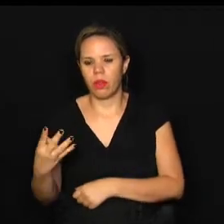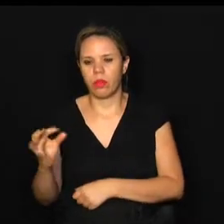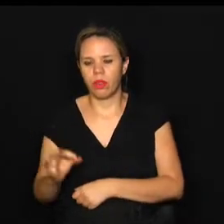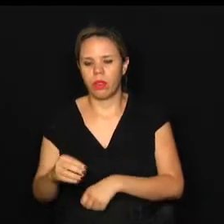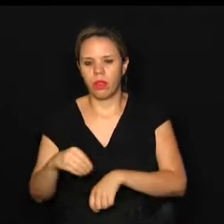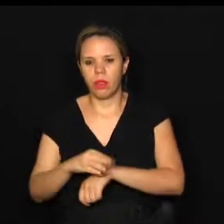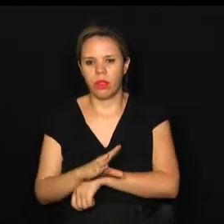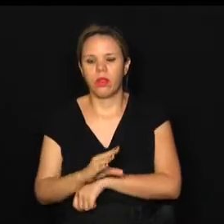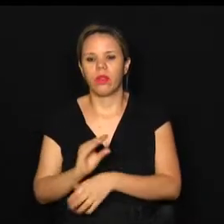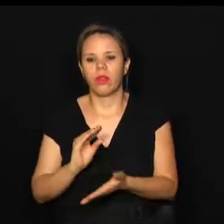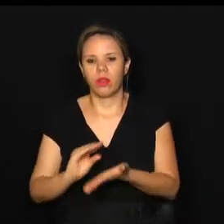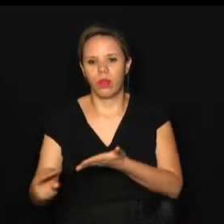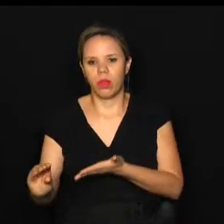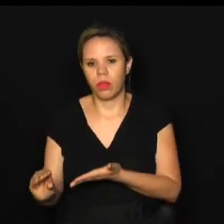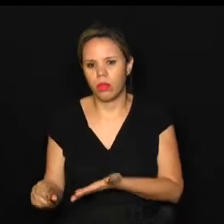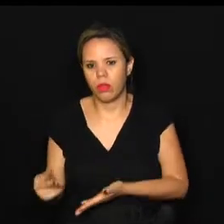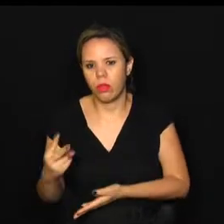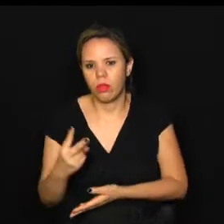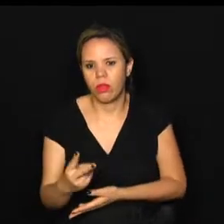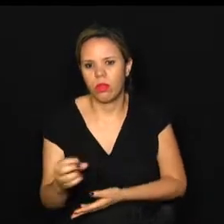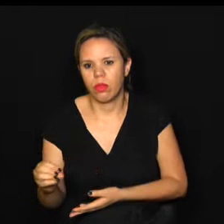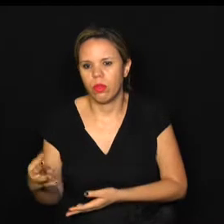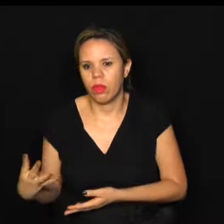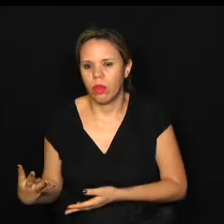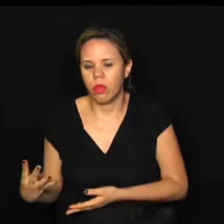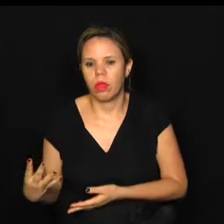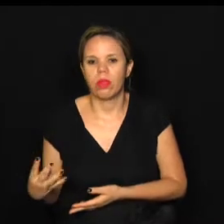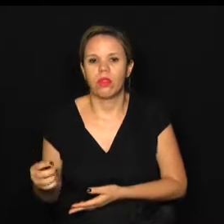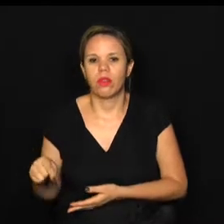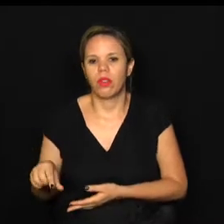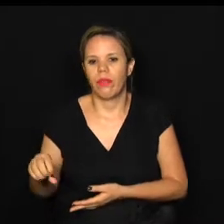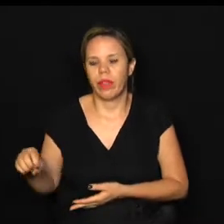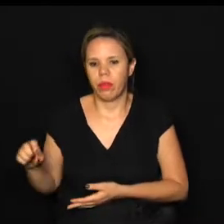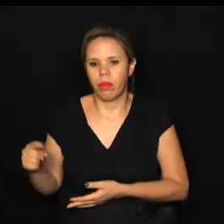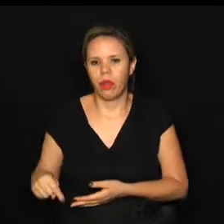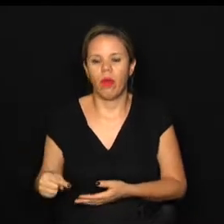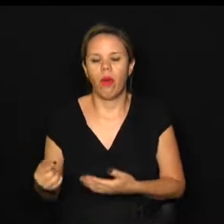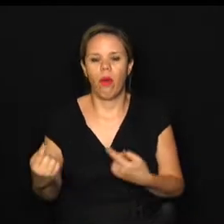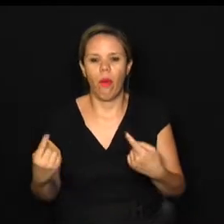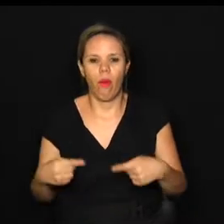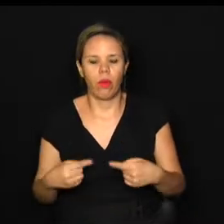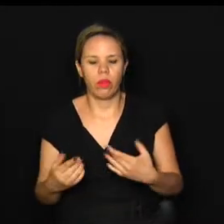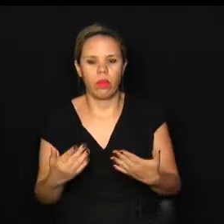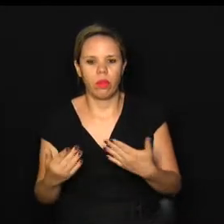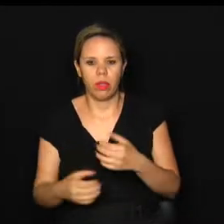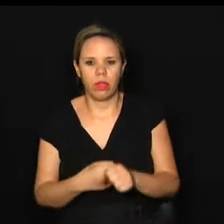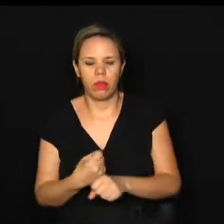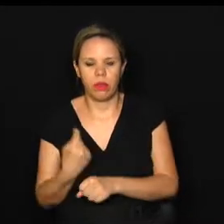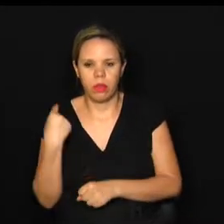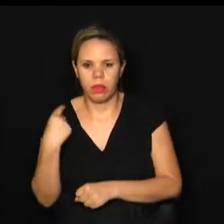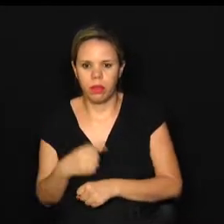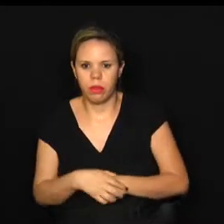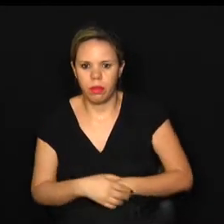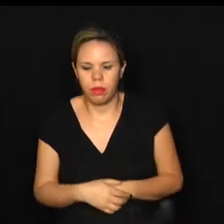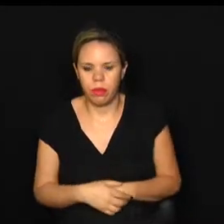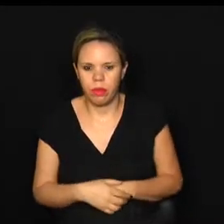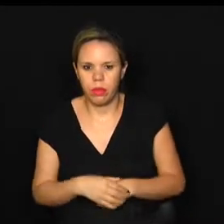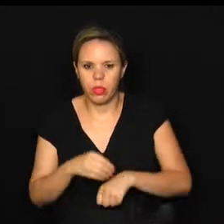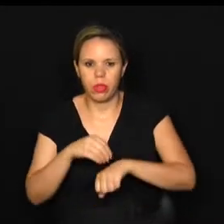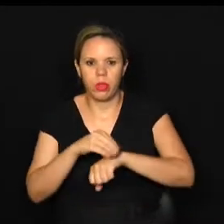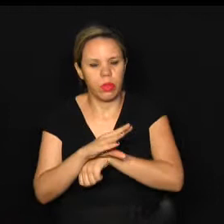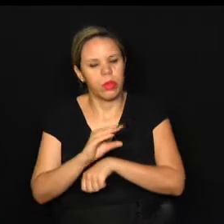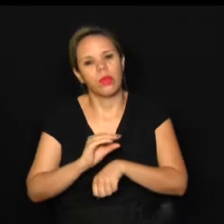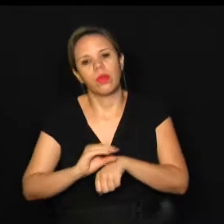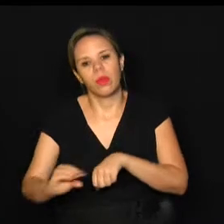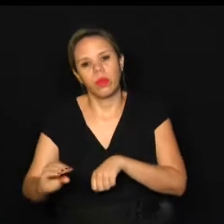até o quadrimestre foi 204 milhões e 90 mil contra 209 milhões e 300 mil. Demais transferências correntes,